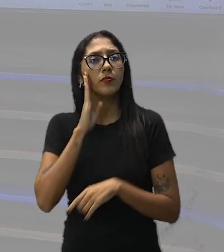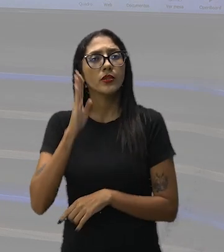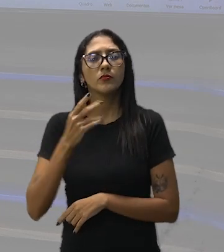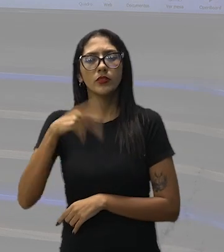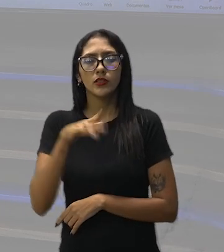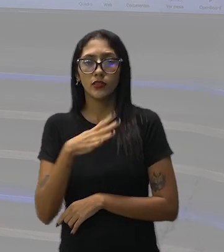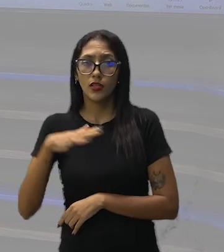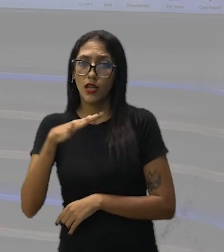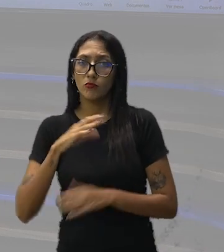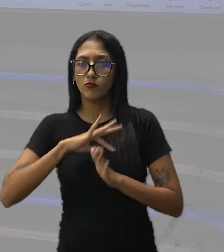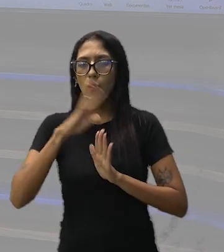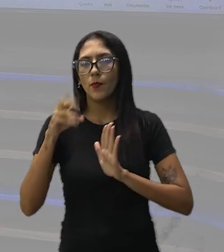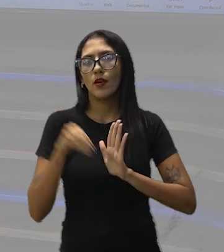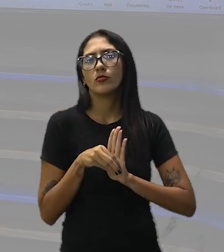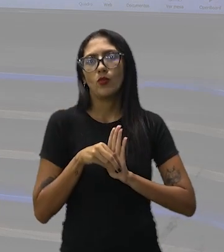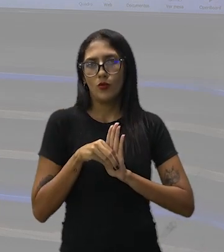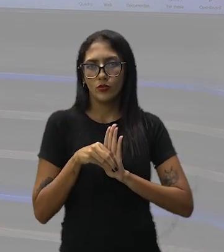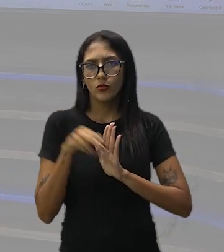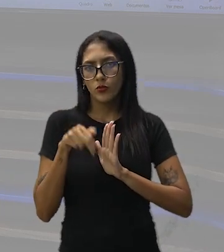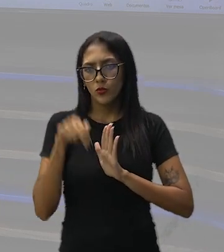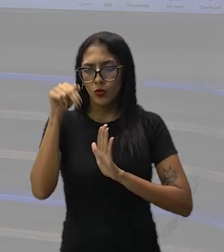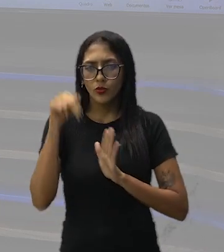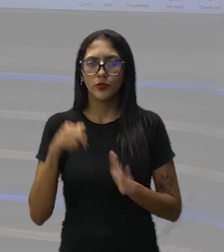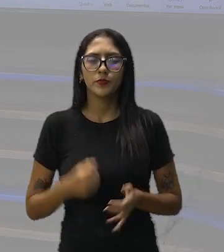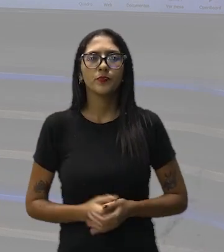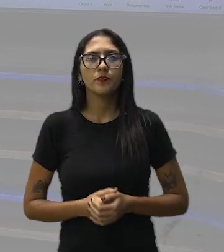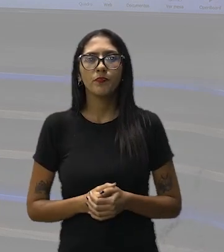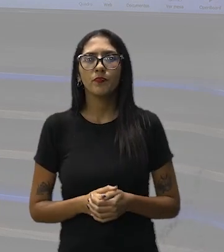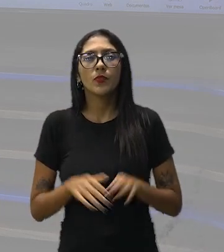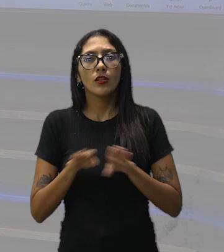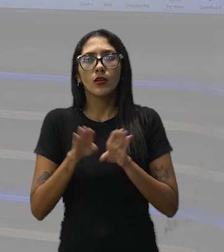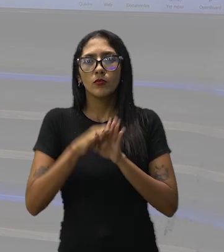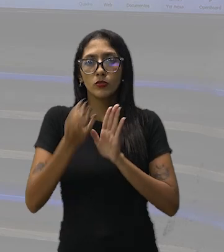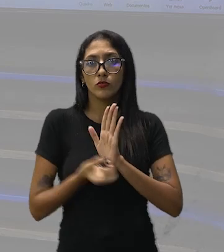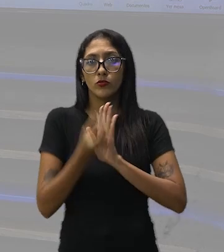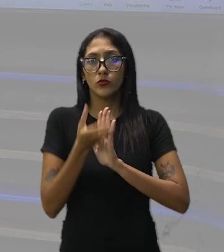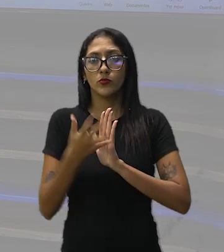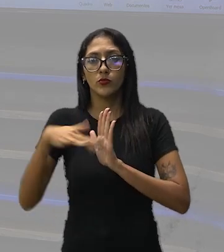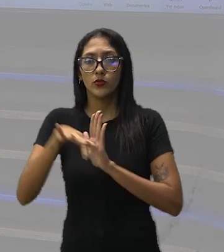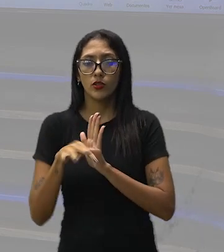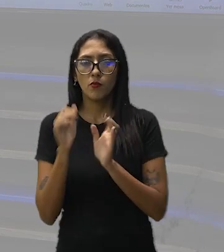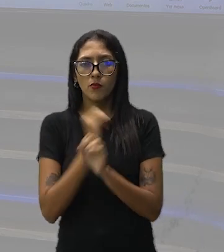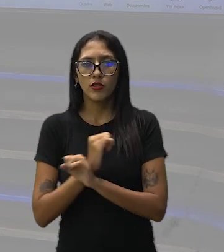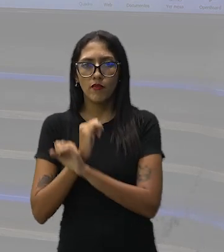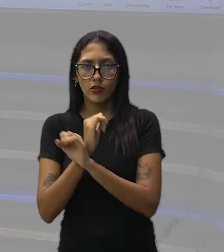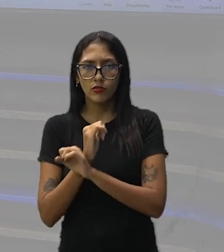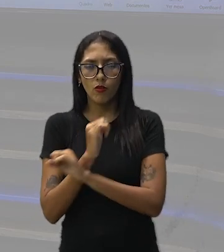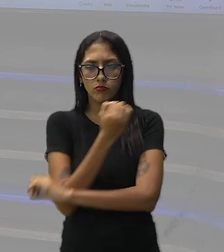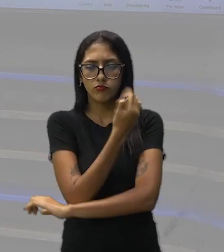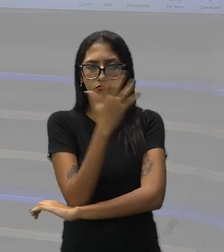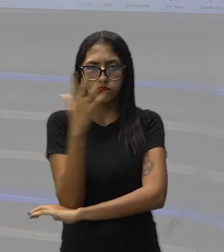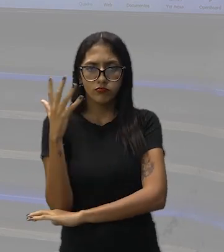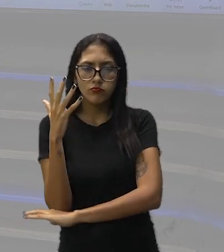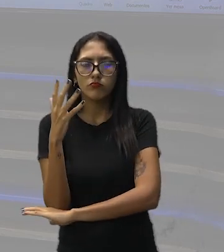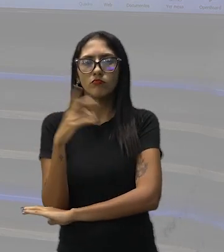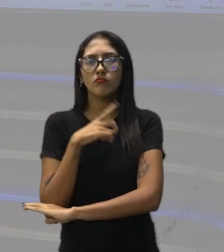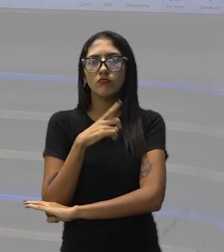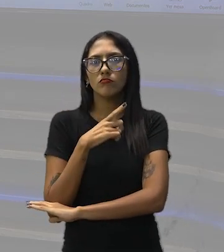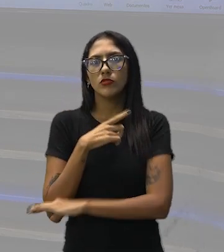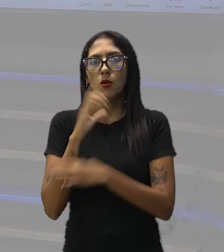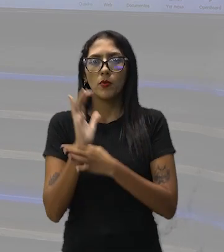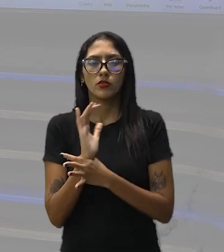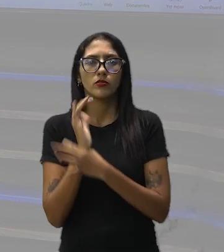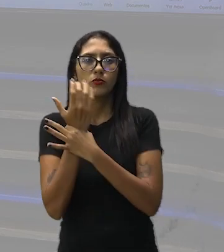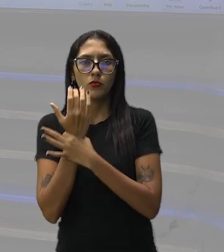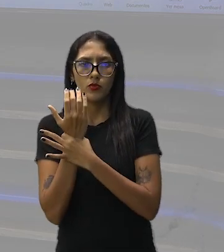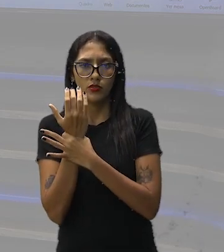nossa região amazônica, tá? E aí, com a criação de reservas florestais, elas nos trazem aqui uma maior